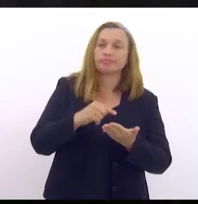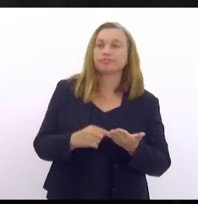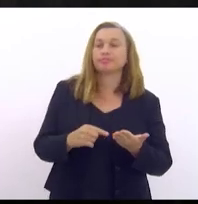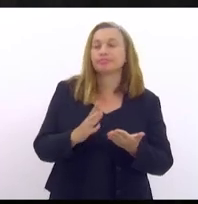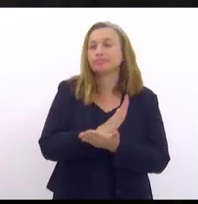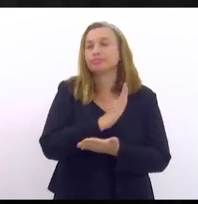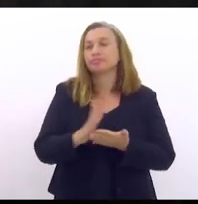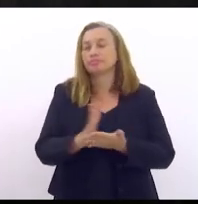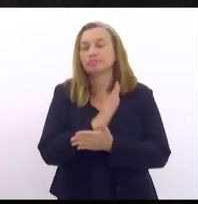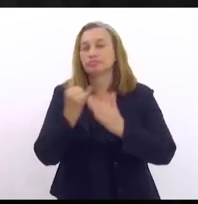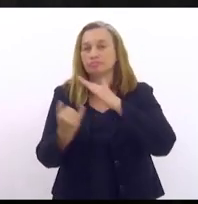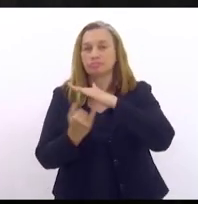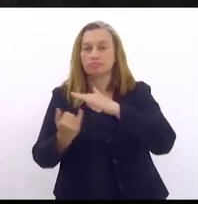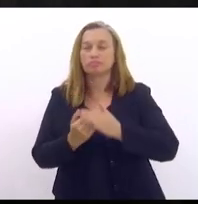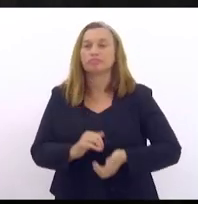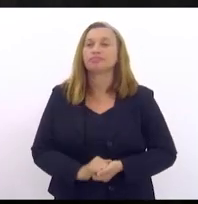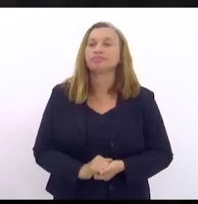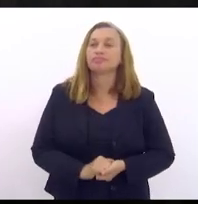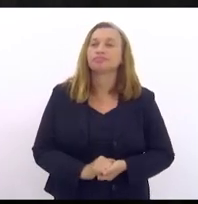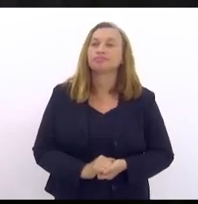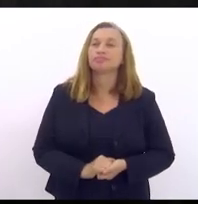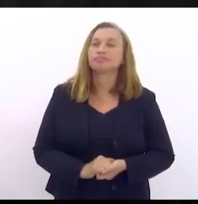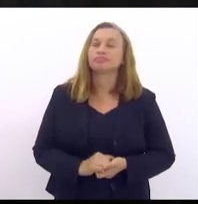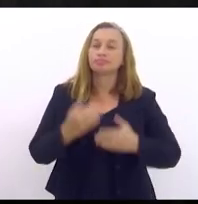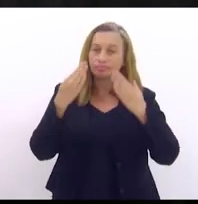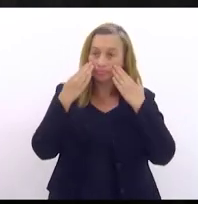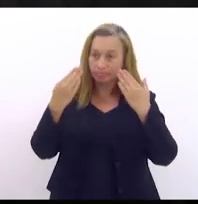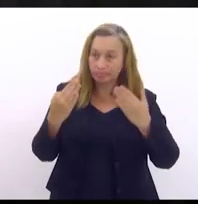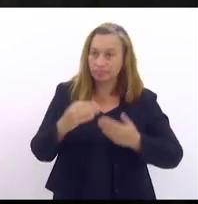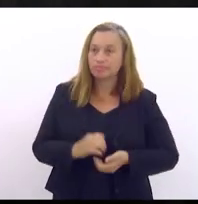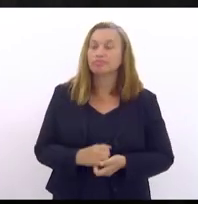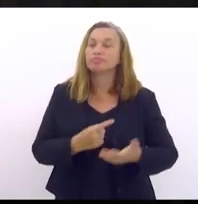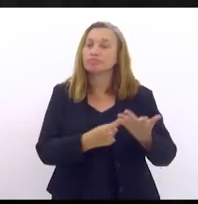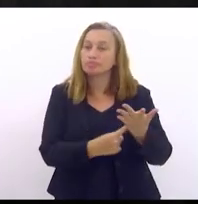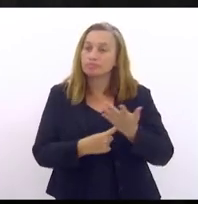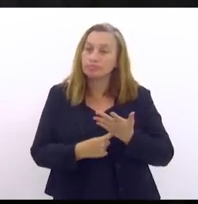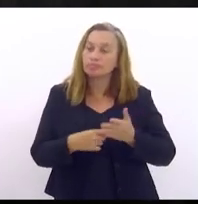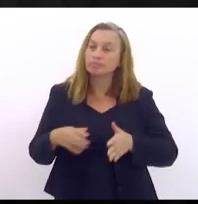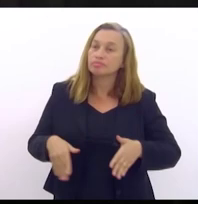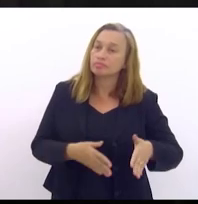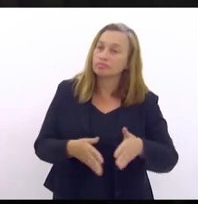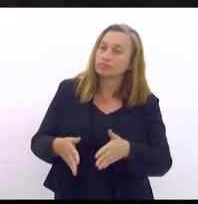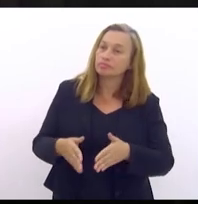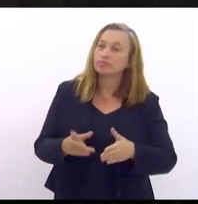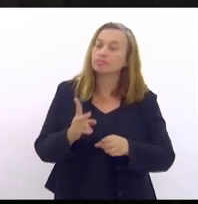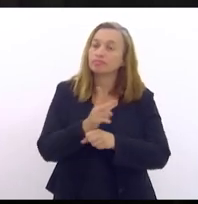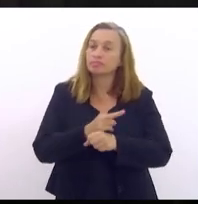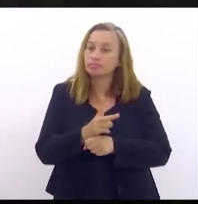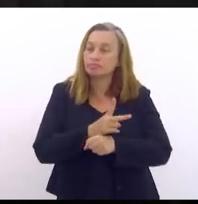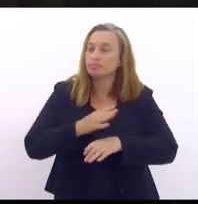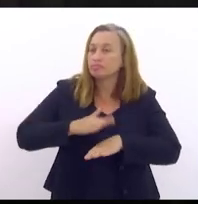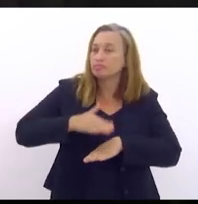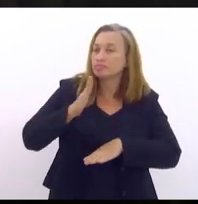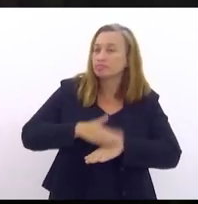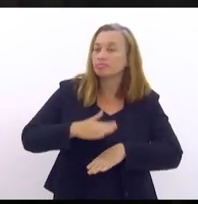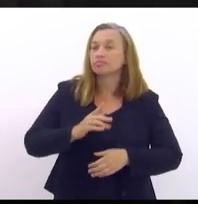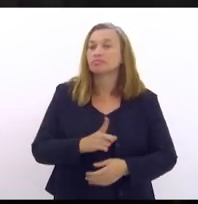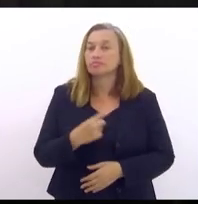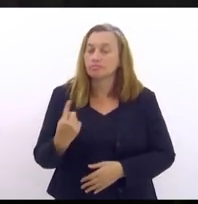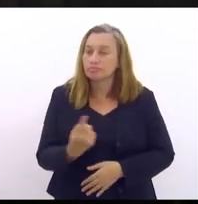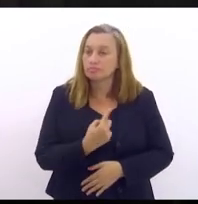Algumas entidades que fazem esta representação e que nos ajudam neste caminho e têm nos procurado cada vez mais para que